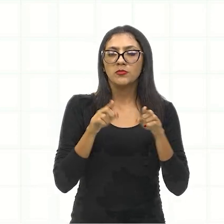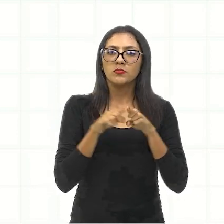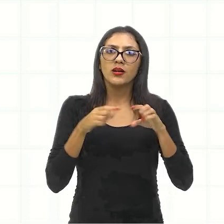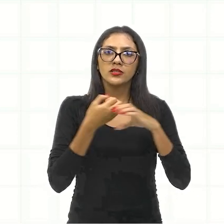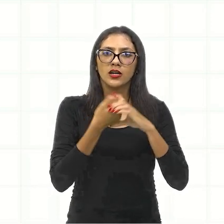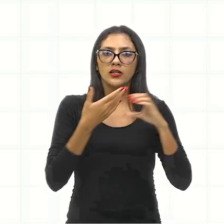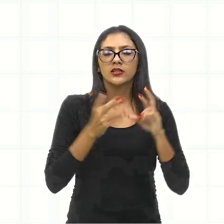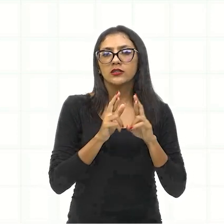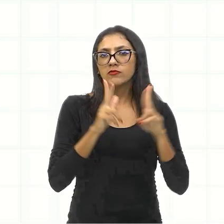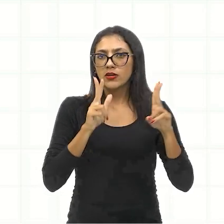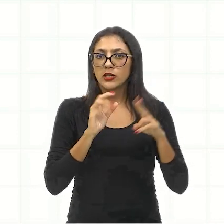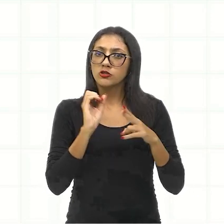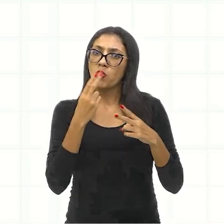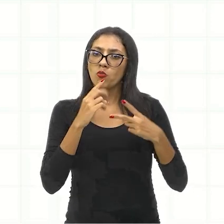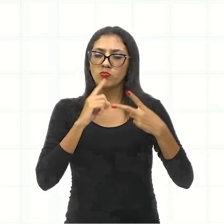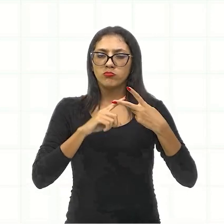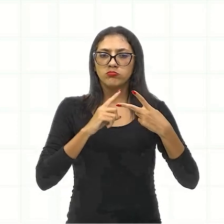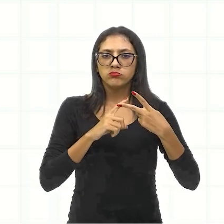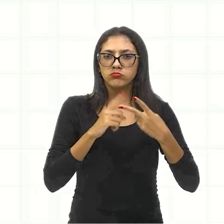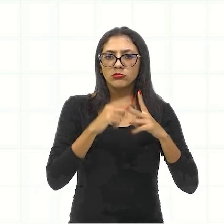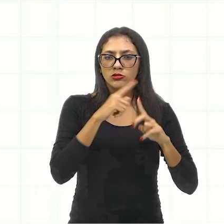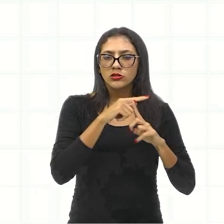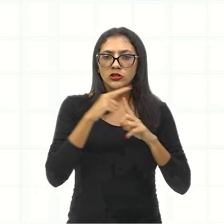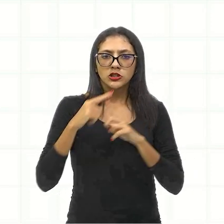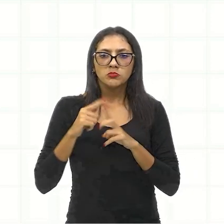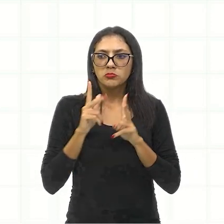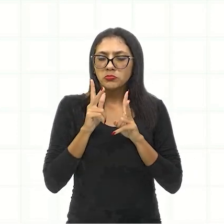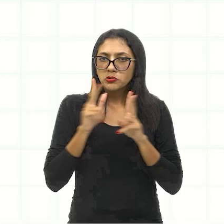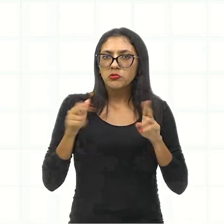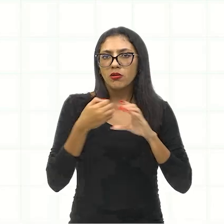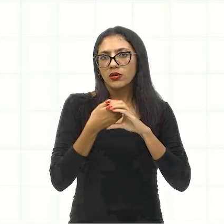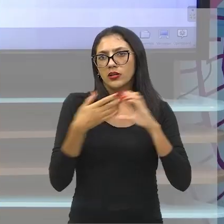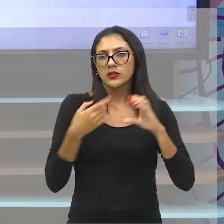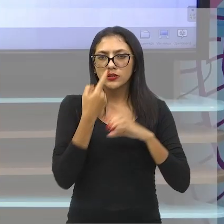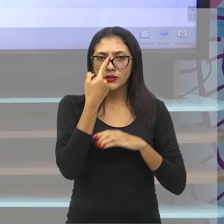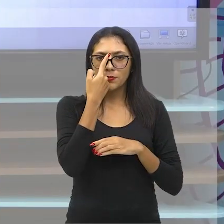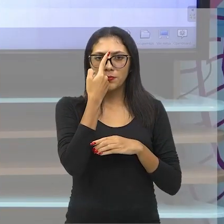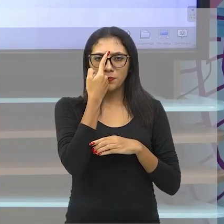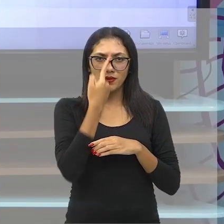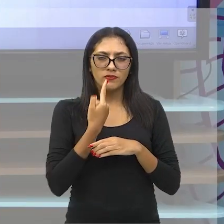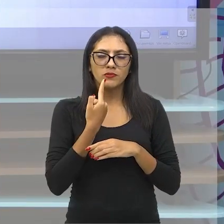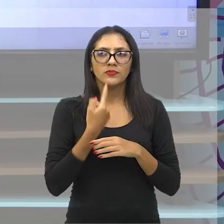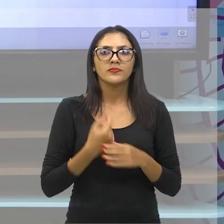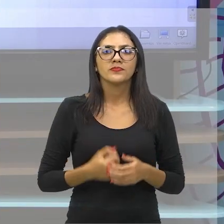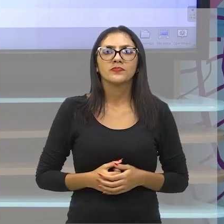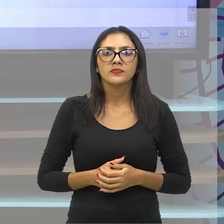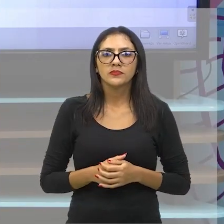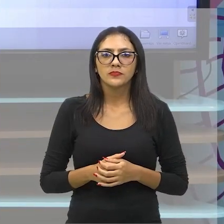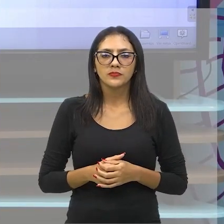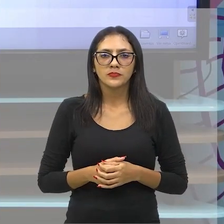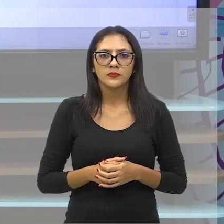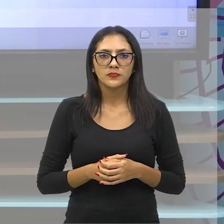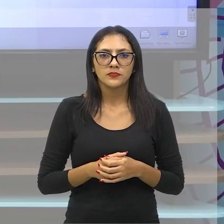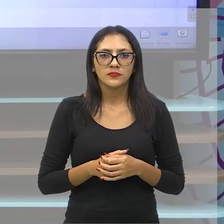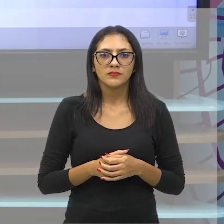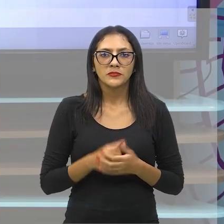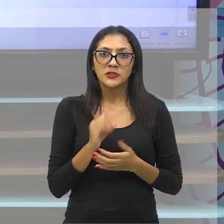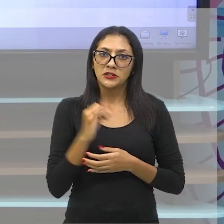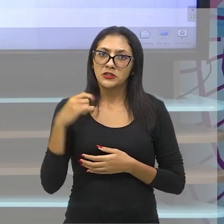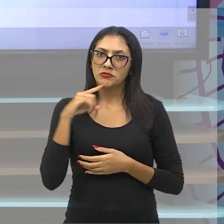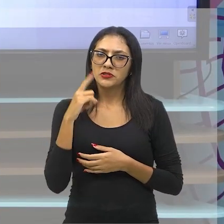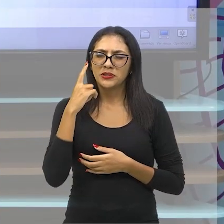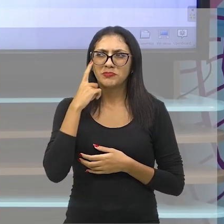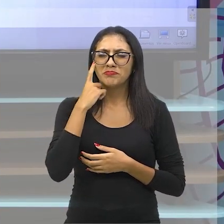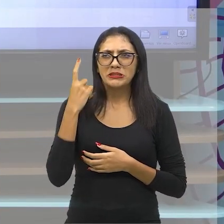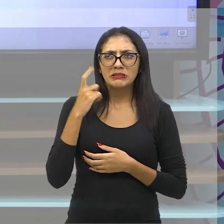ou os gêmeos idênticos, como a gente está visualizando aí na nossa imagem também, certo? Então, aí, se você já se perguntou, já